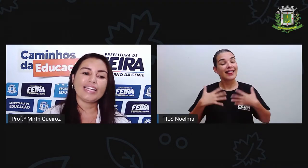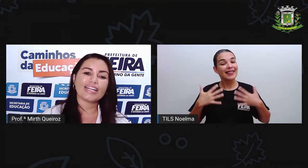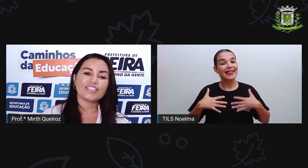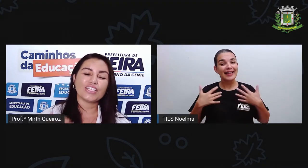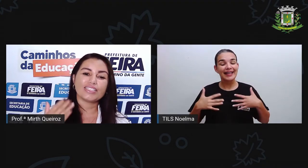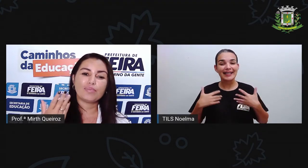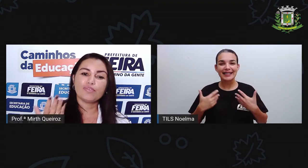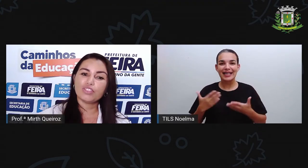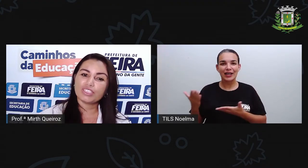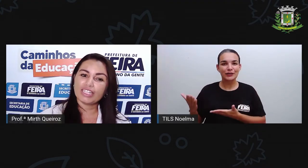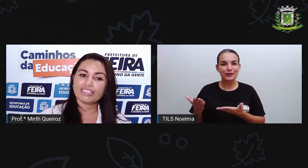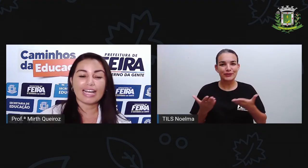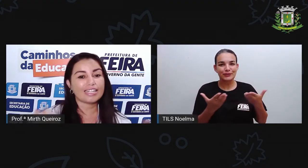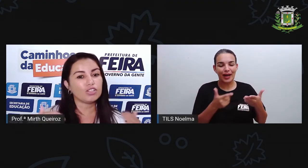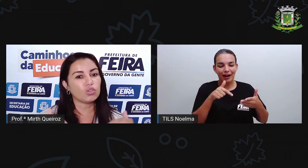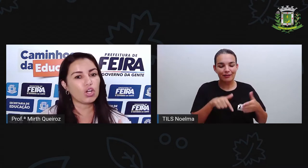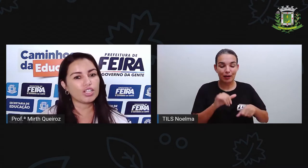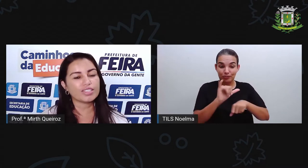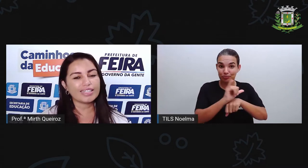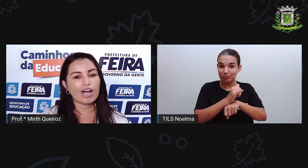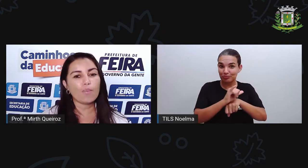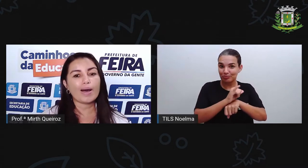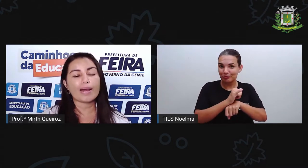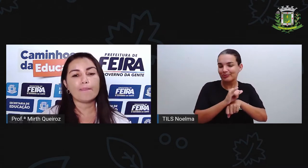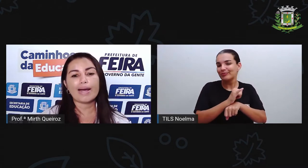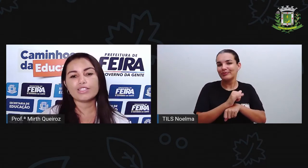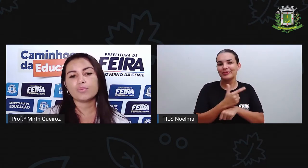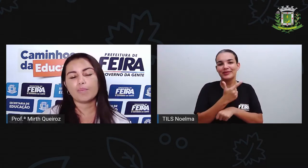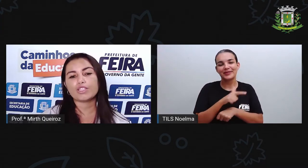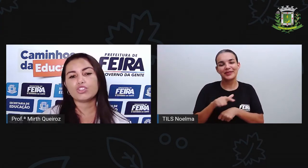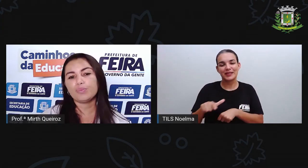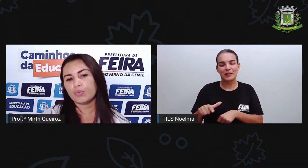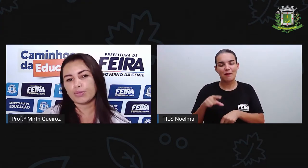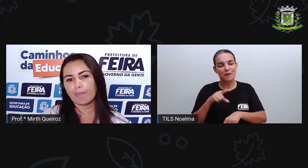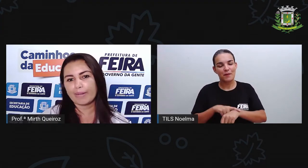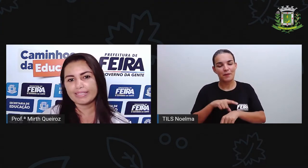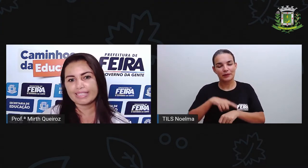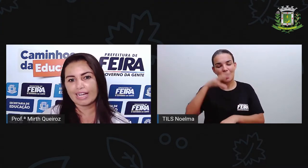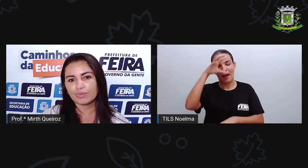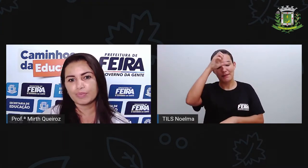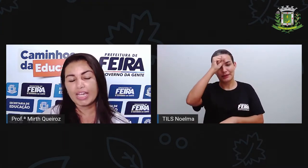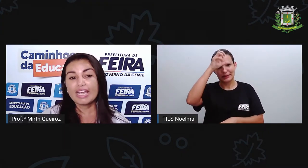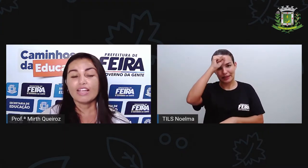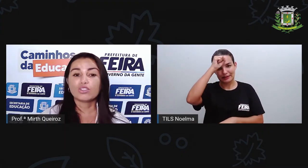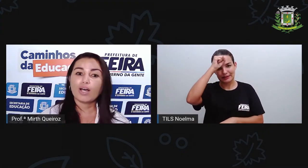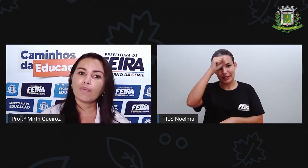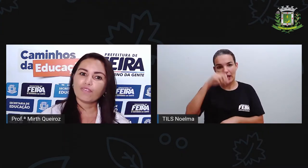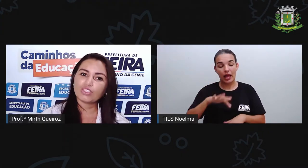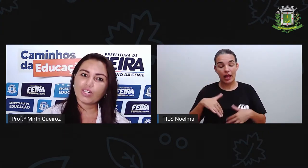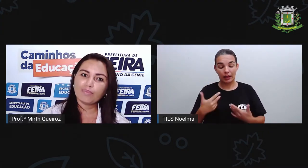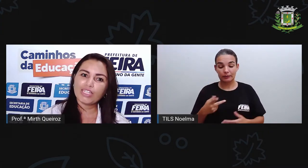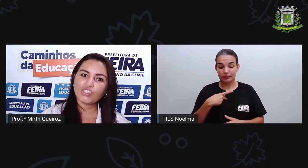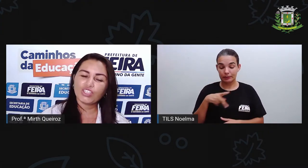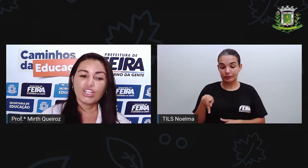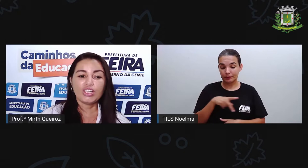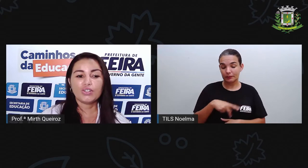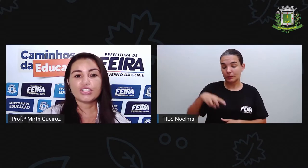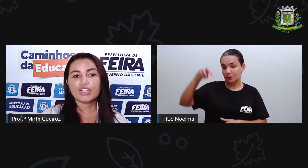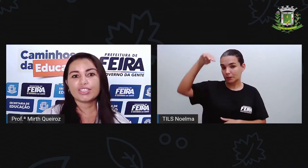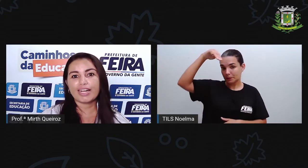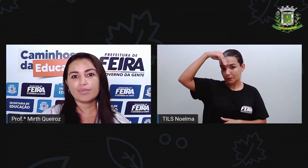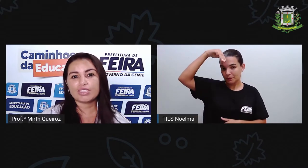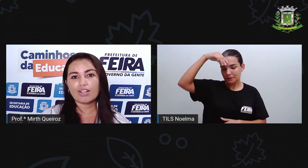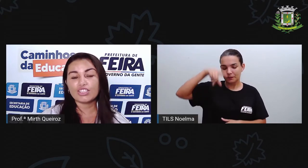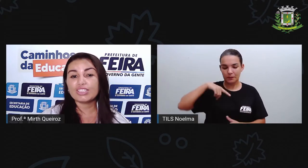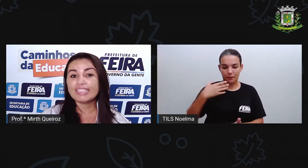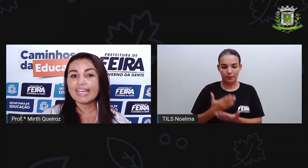alegria que a gente recebe vocês aqui no nosso canal para mais um momento de muito aprendizado. Eu sou a professora Mirti e hoje